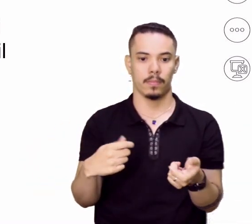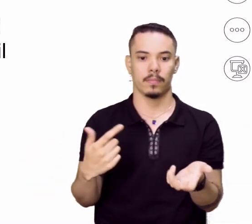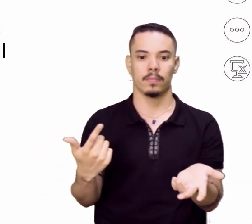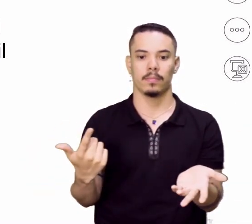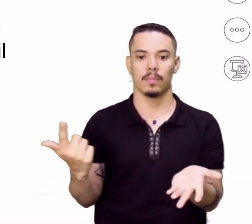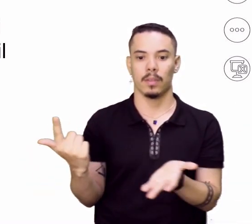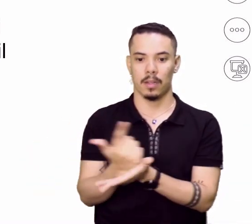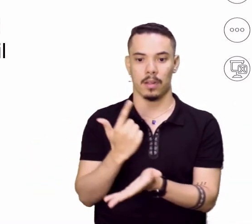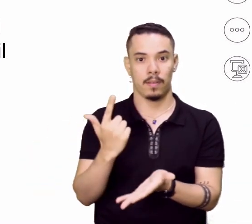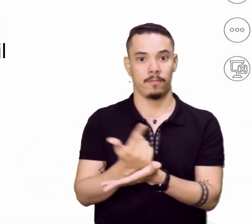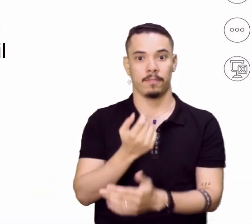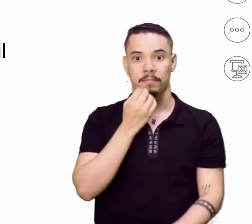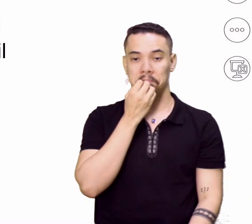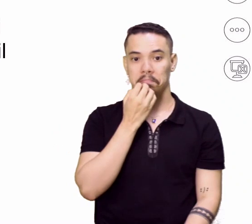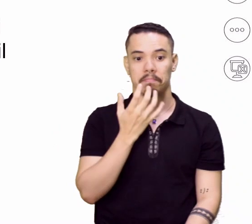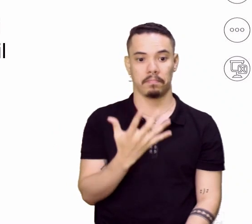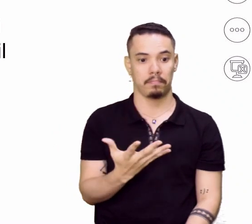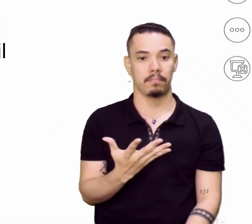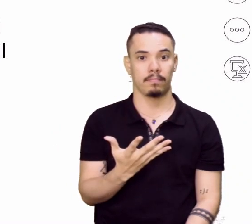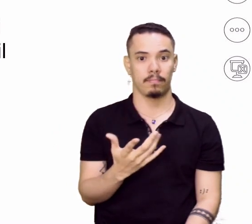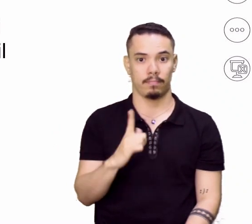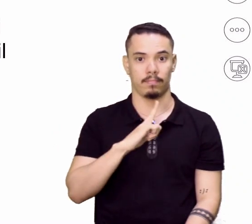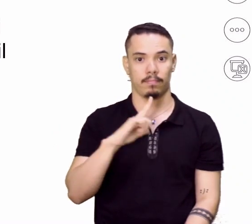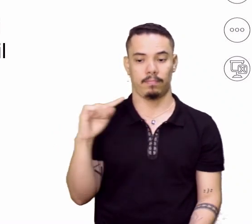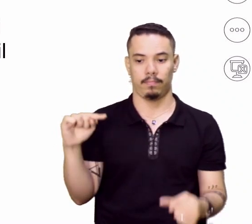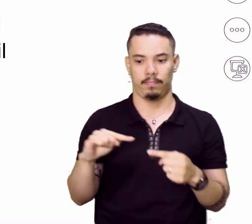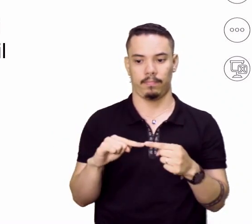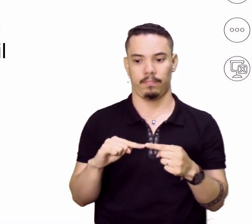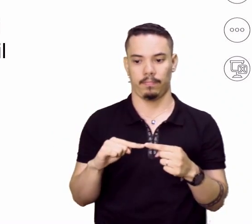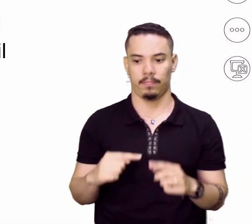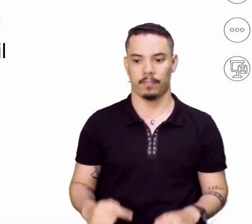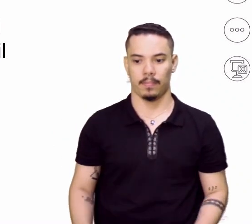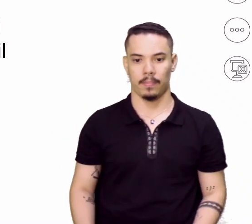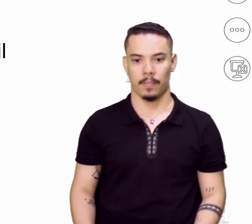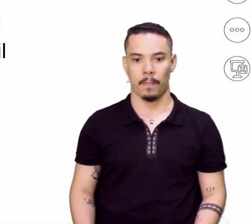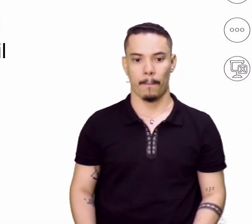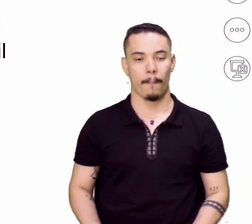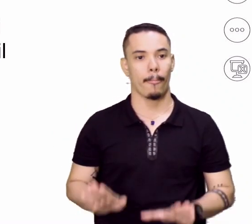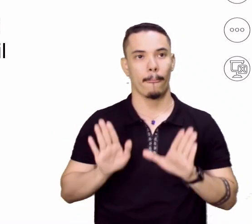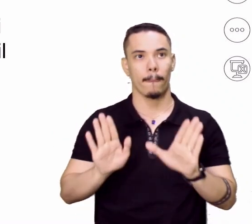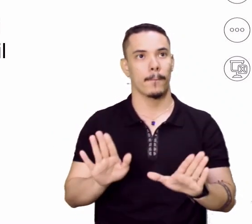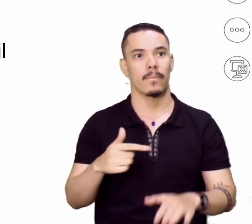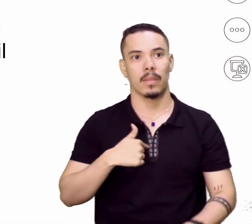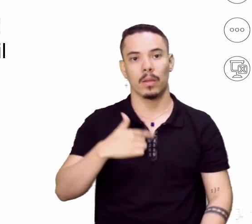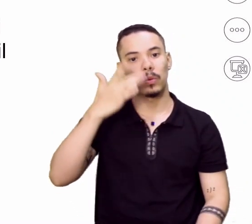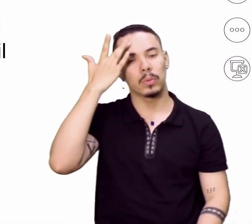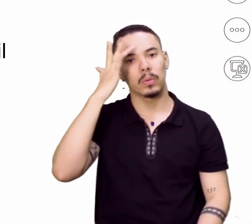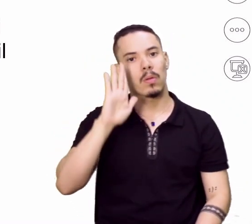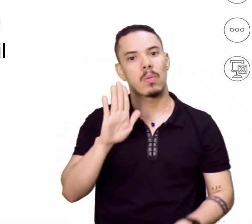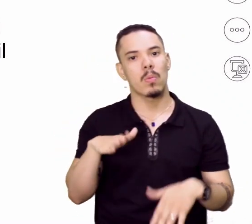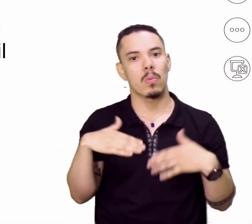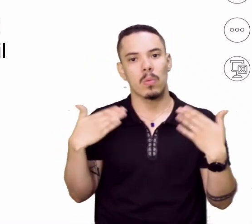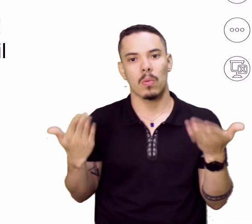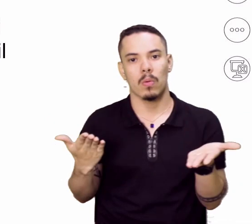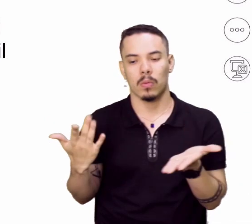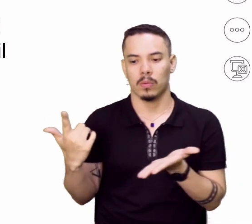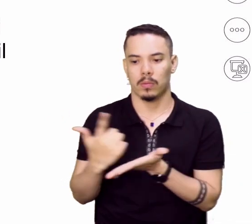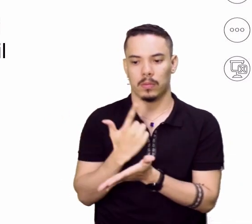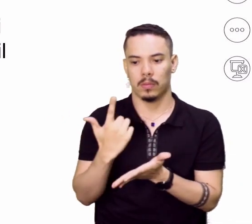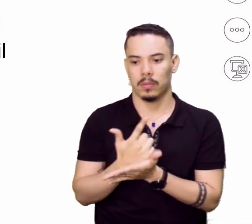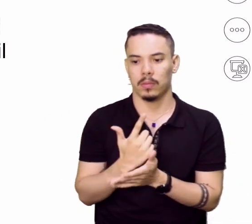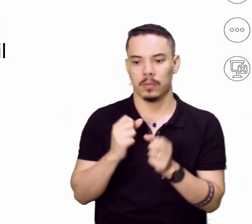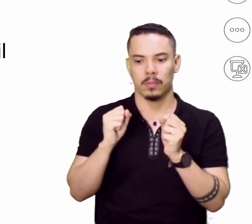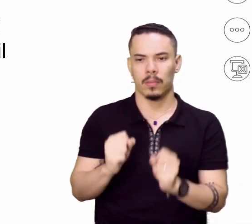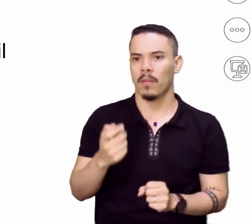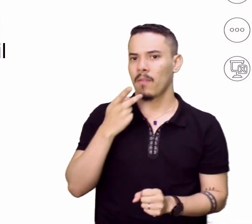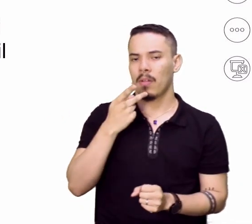book is really good. Tem sentido essa frase sozinha. Porém, eu não vou saber de qual livro você está falando. Você pode estar falando de